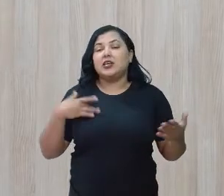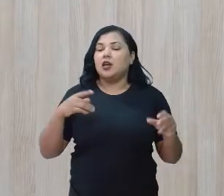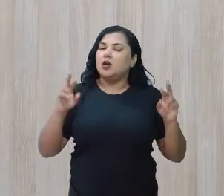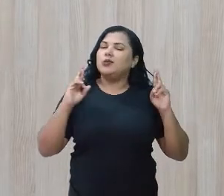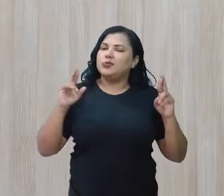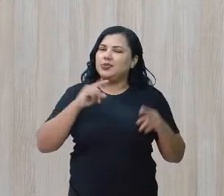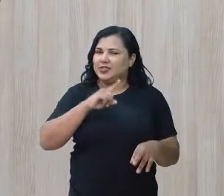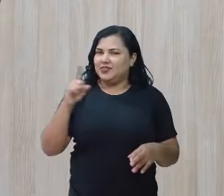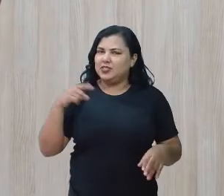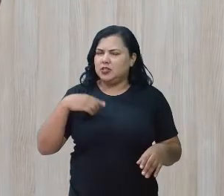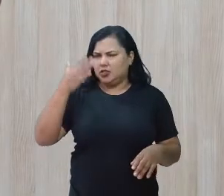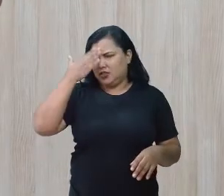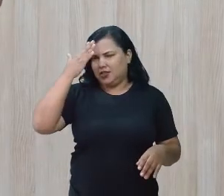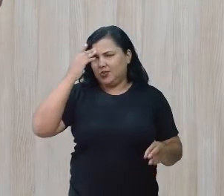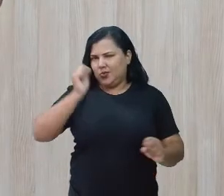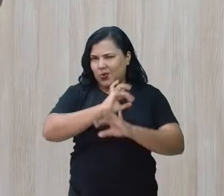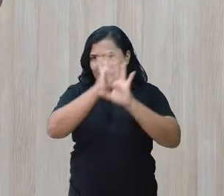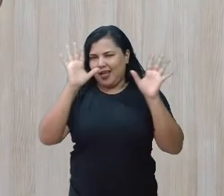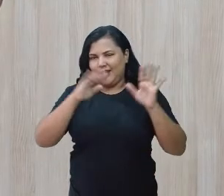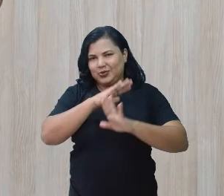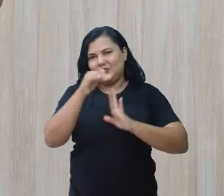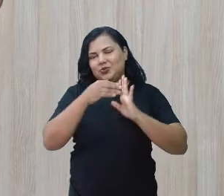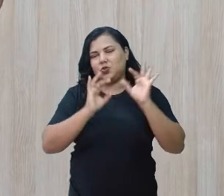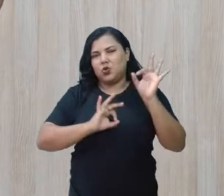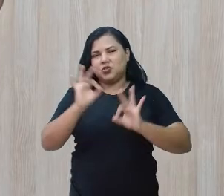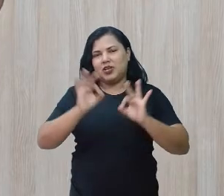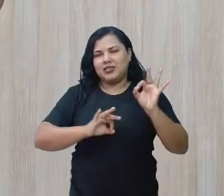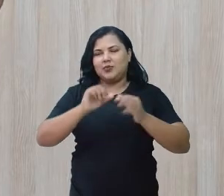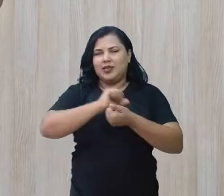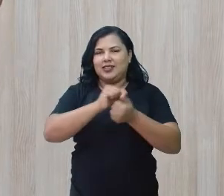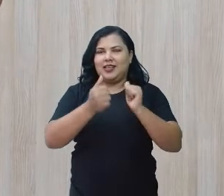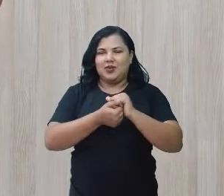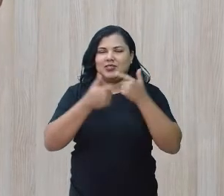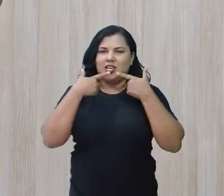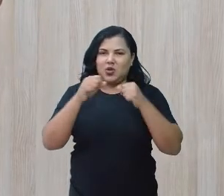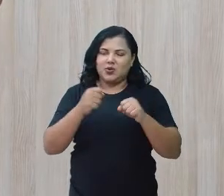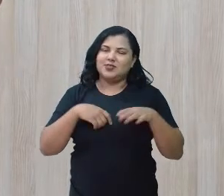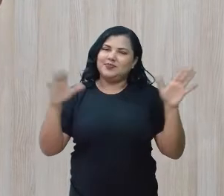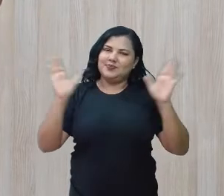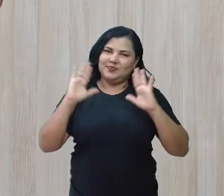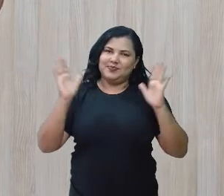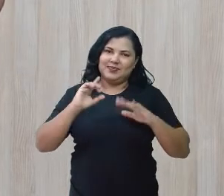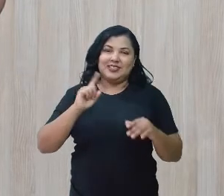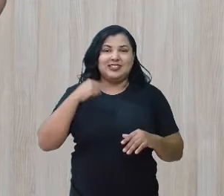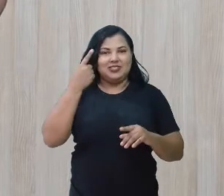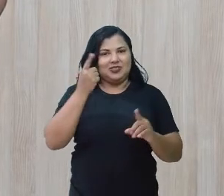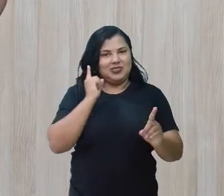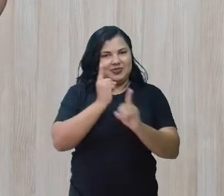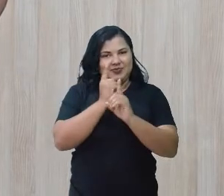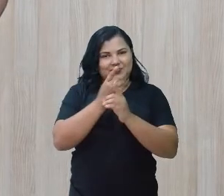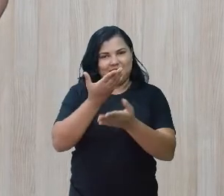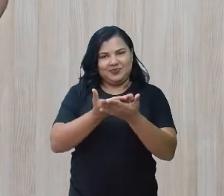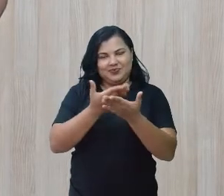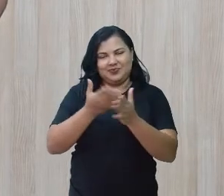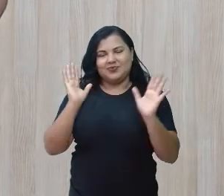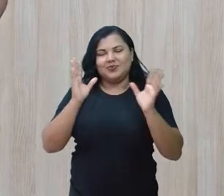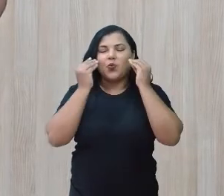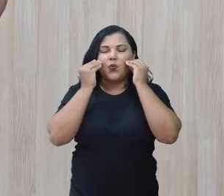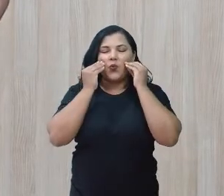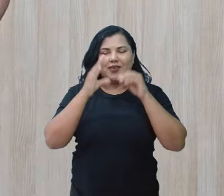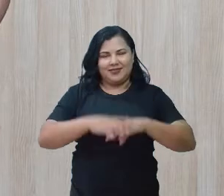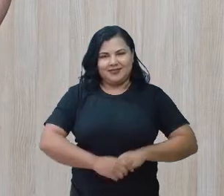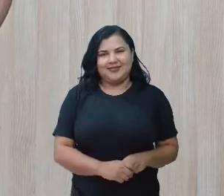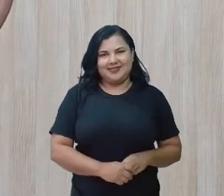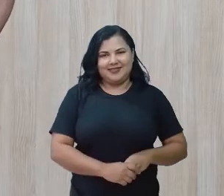tenham aí entendido tudo de como a gente faz a adequação linguística. Eu me despeço por aqui e a gente se vê na próxima aula. Um cheiro!